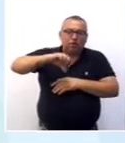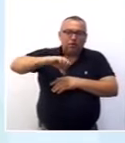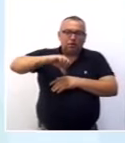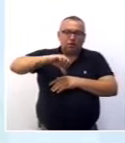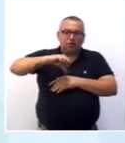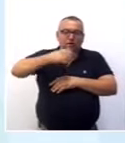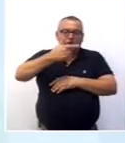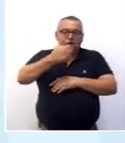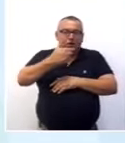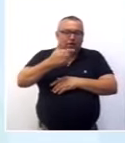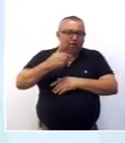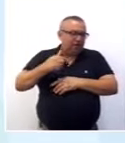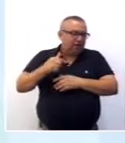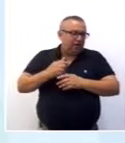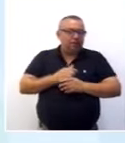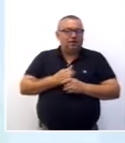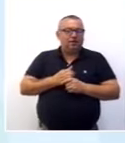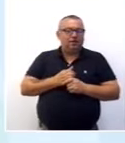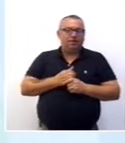1912.